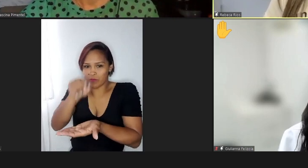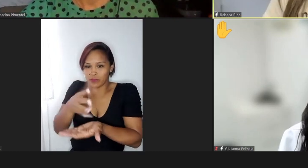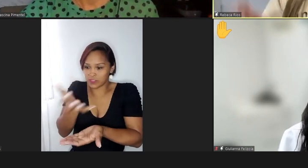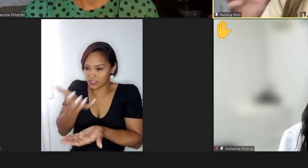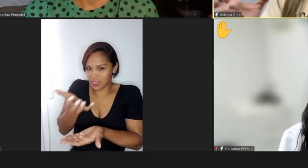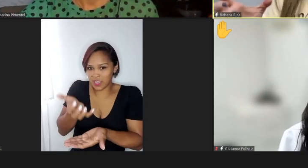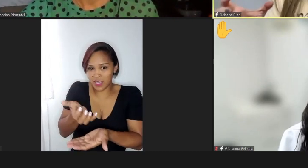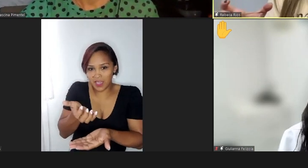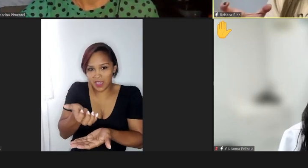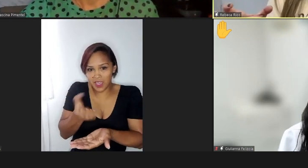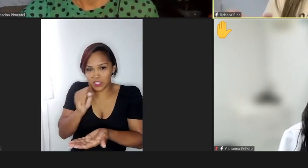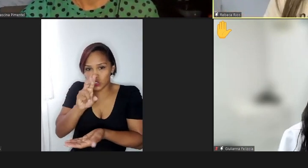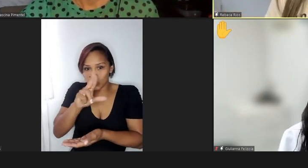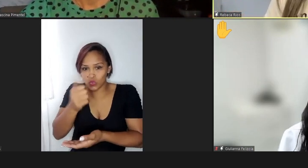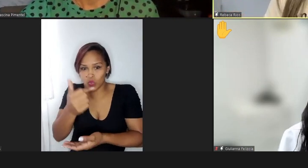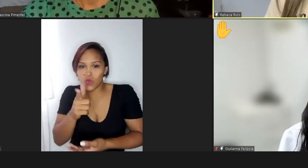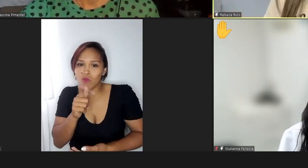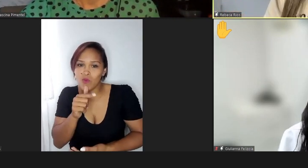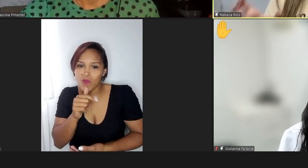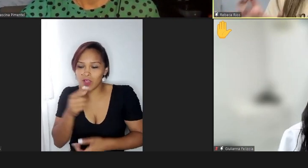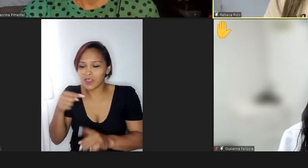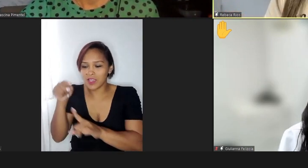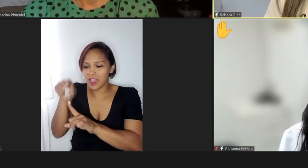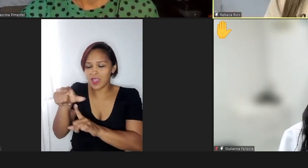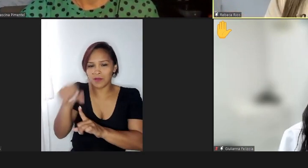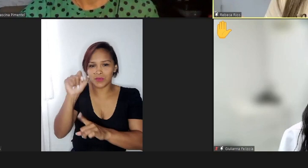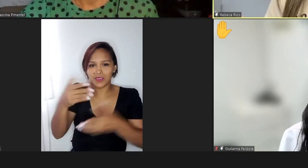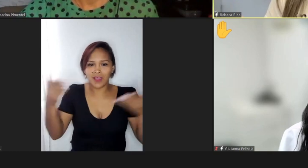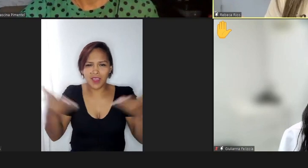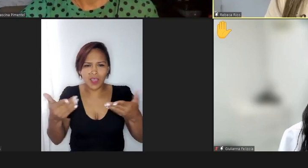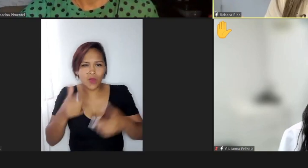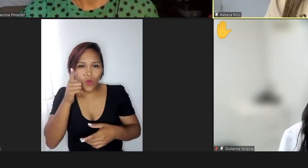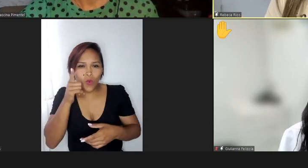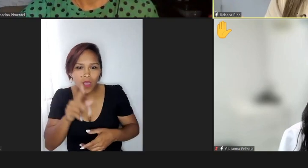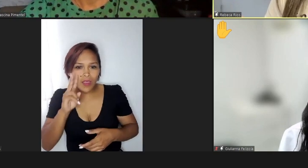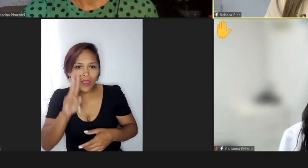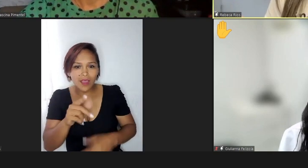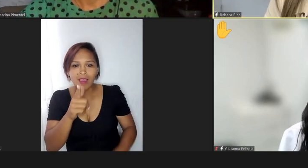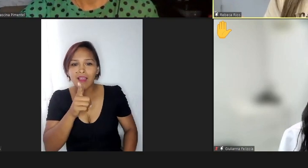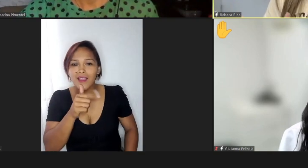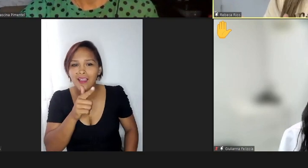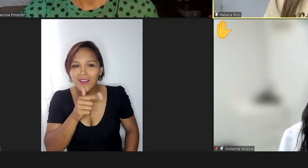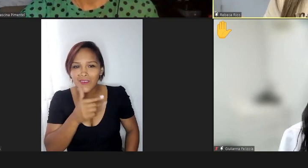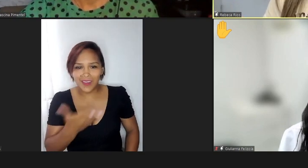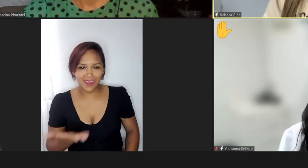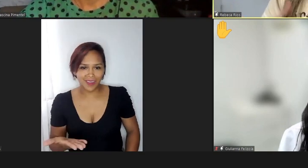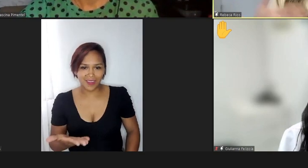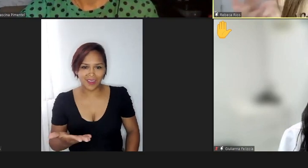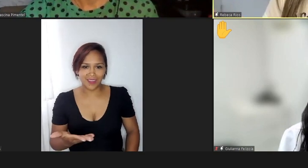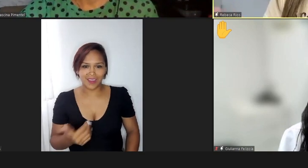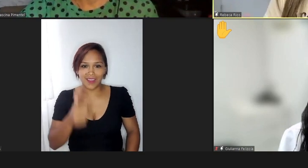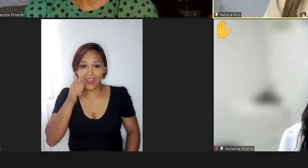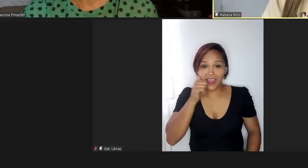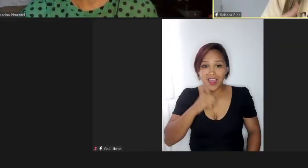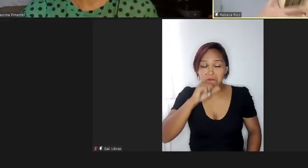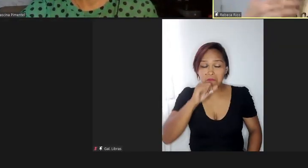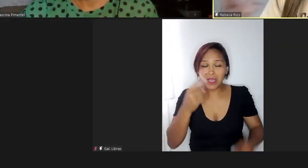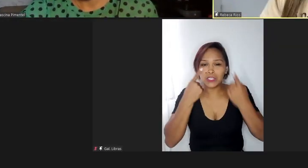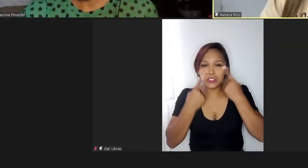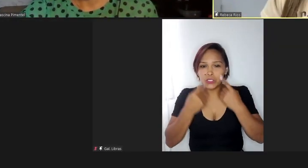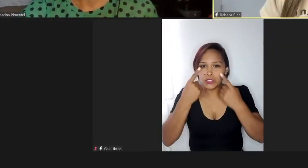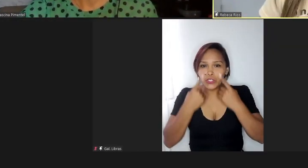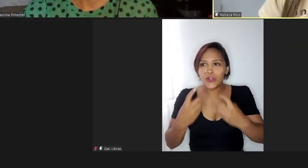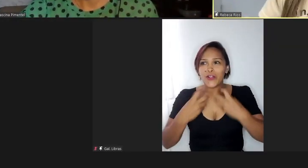suco ou água? E ele apontava, e dessa vez, quando eu falei, ele fez água, a mãe aqui chorou tanto, gritou